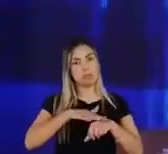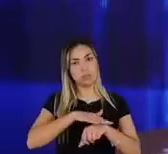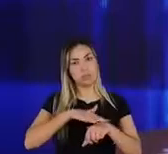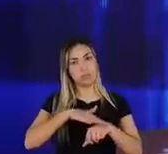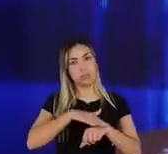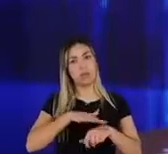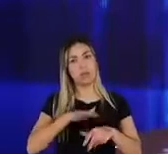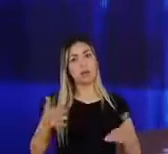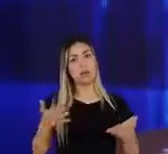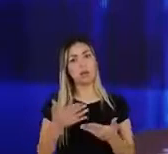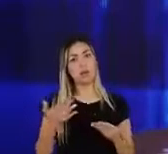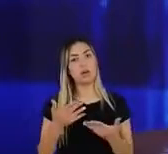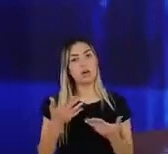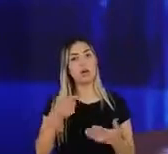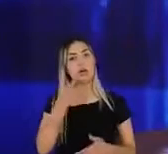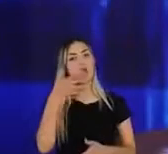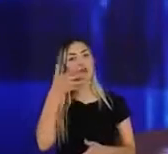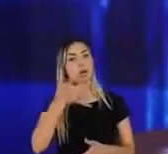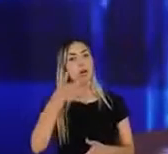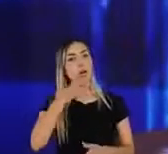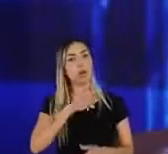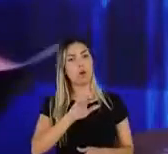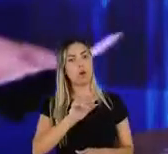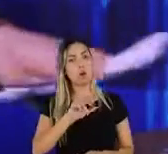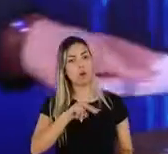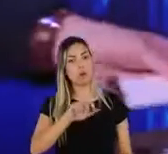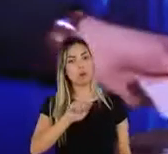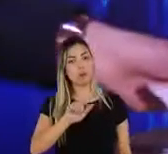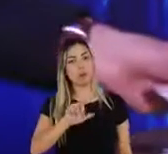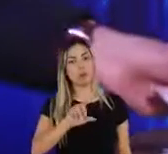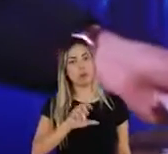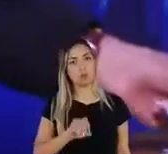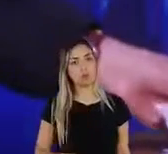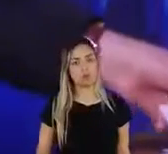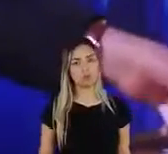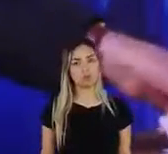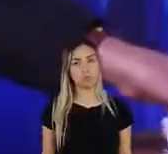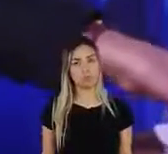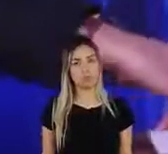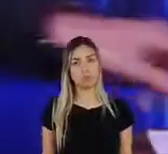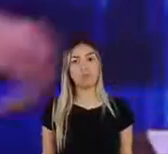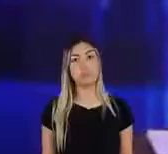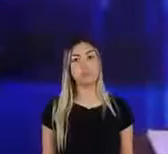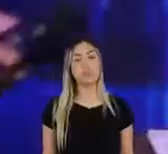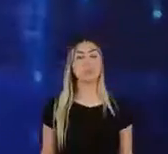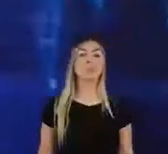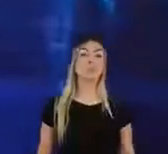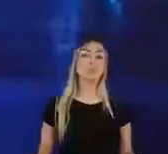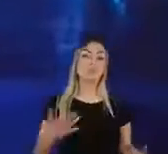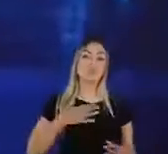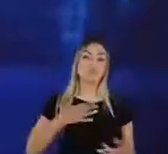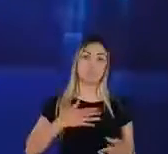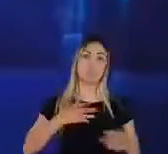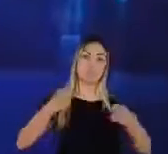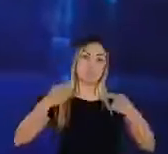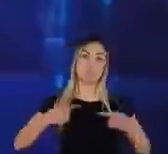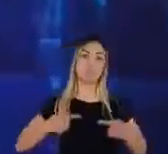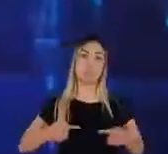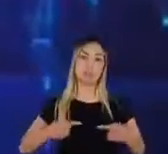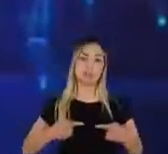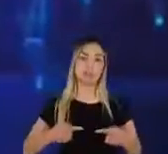vou passar a palavra para o Ronaldo Ronaldo por favor obrigado Eduardo olha para mim é Um Desafio falar depois